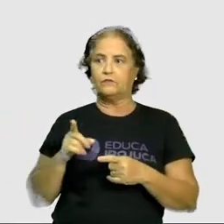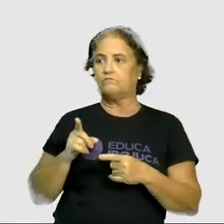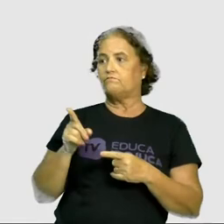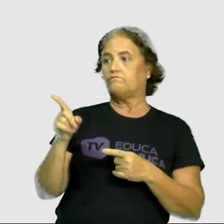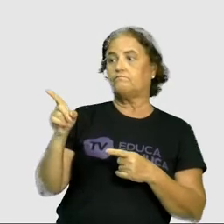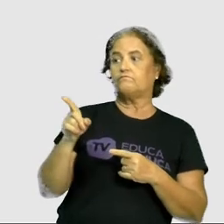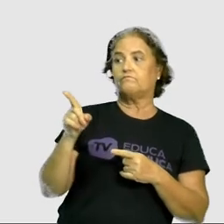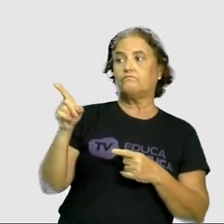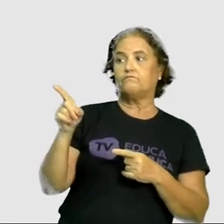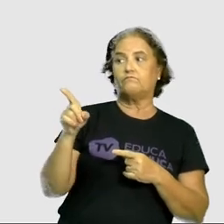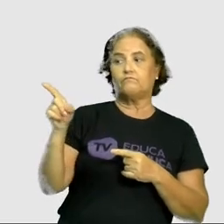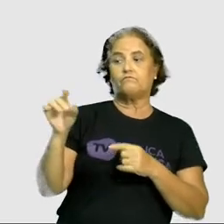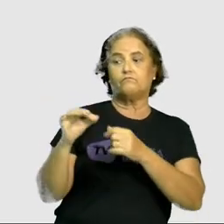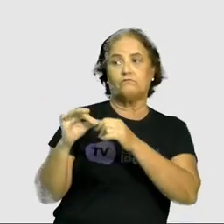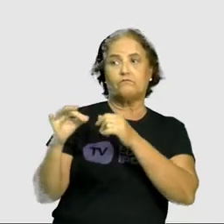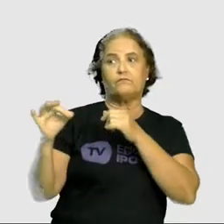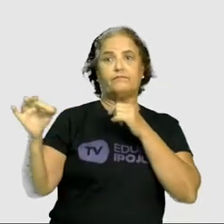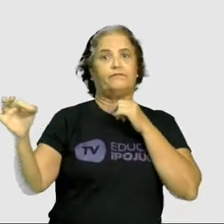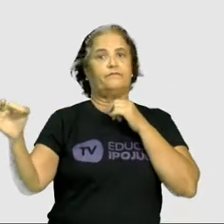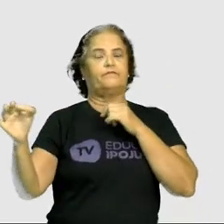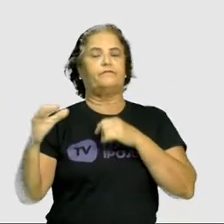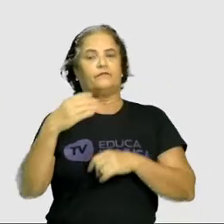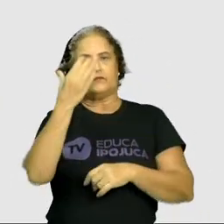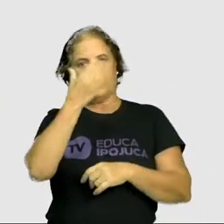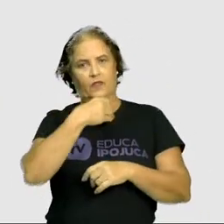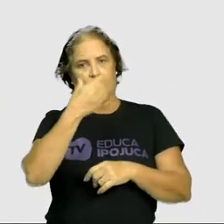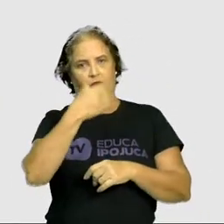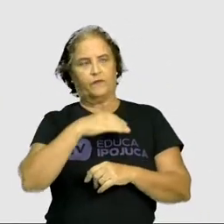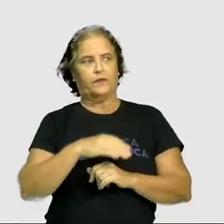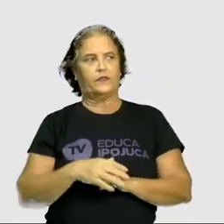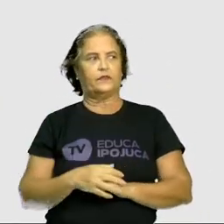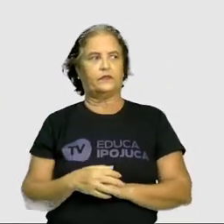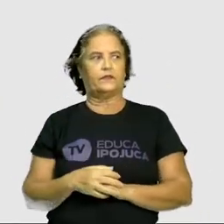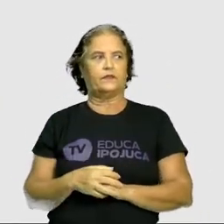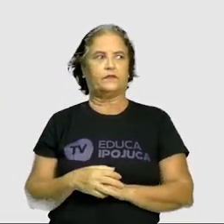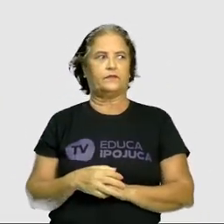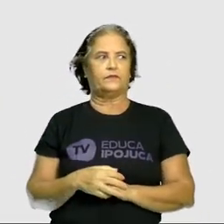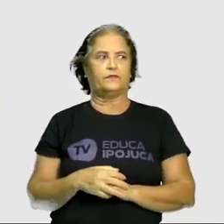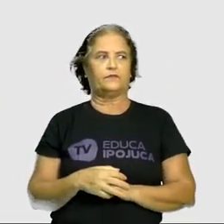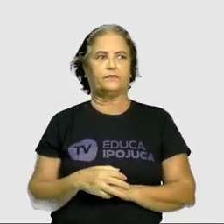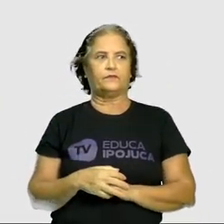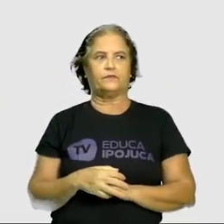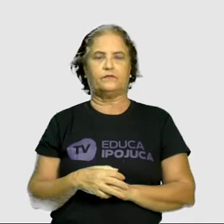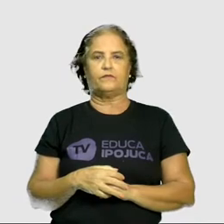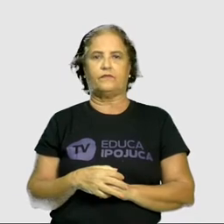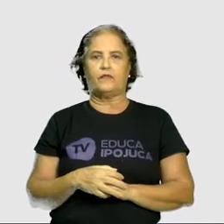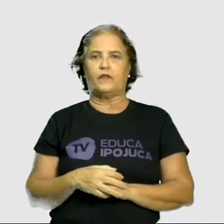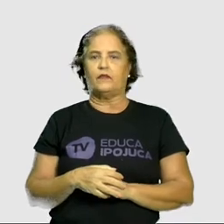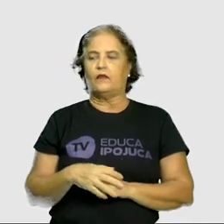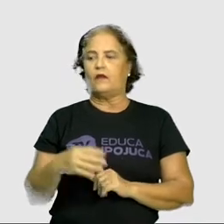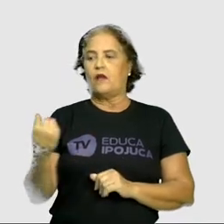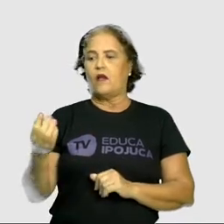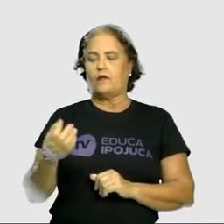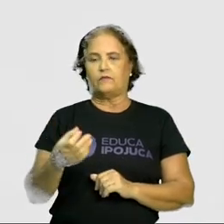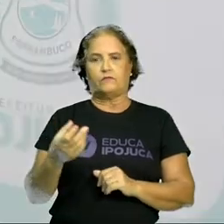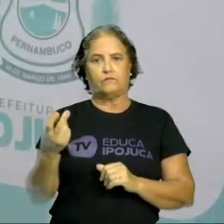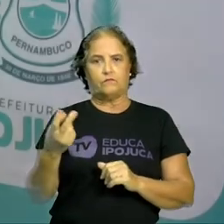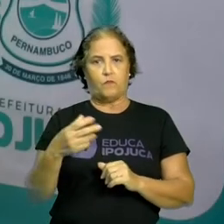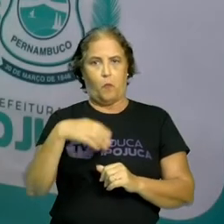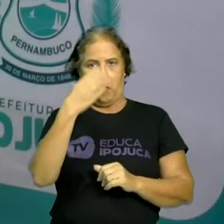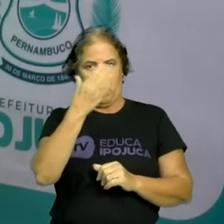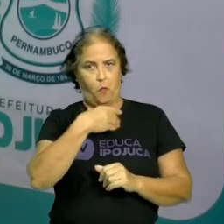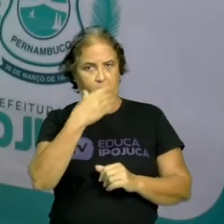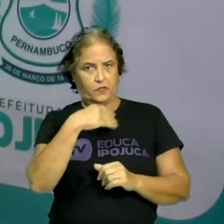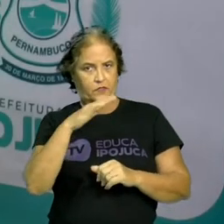está longe da maçã tá bom e temos aqui do usar é bons porque as maçãs está no plural